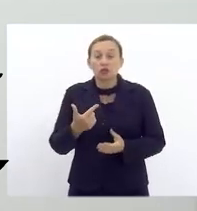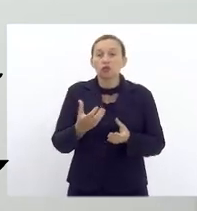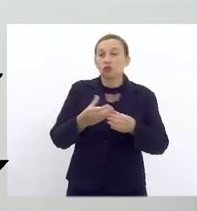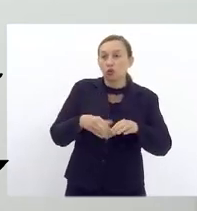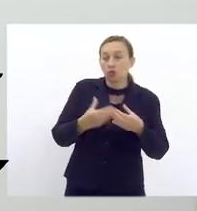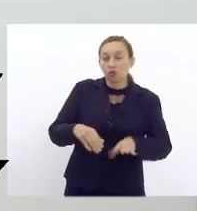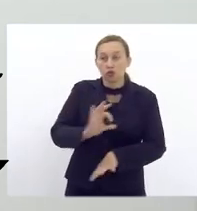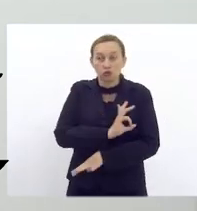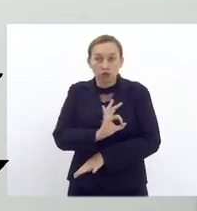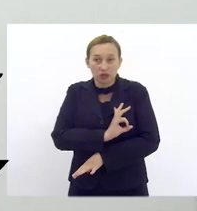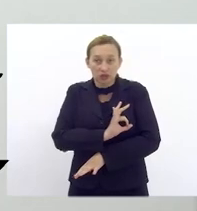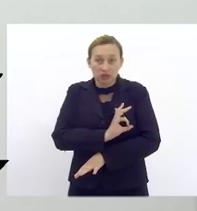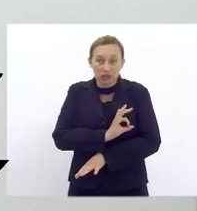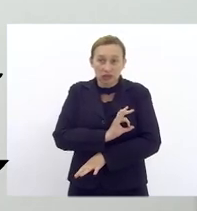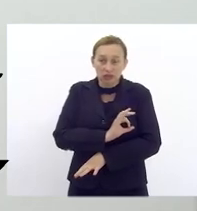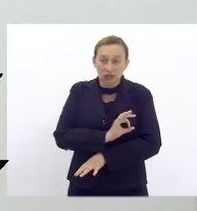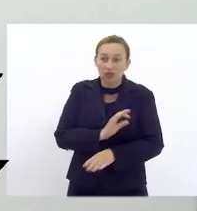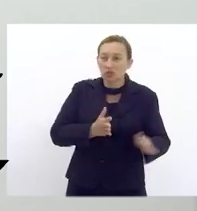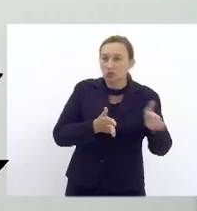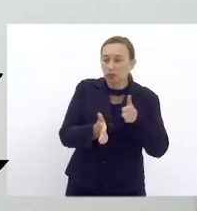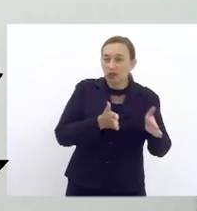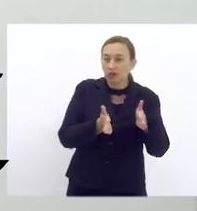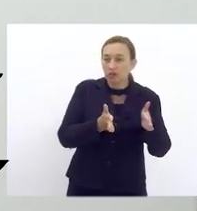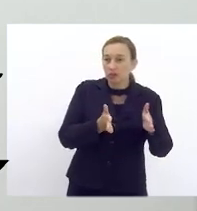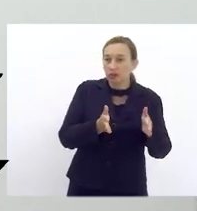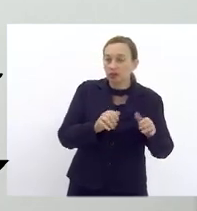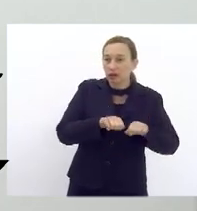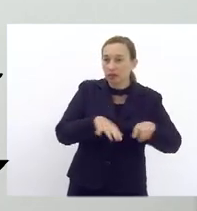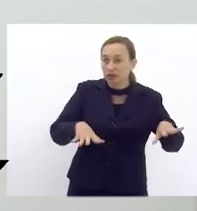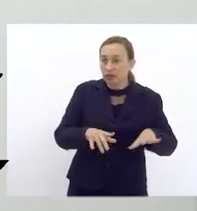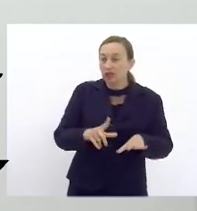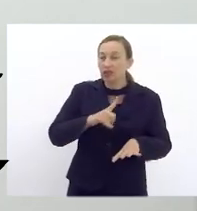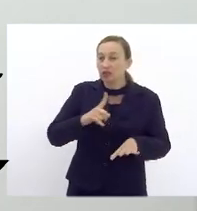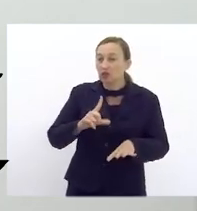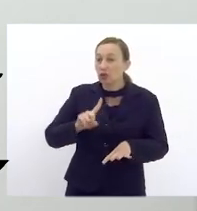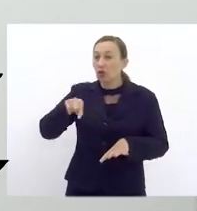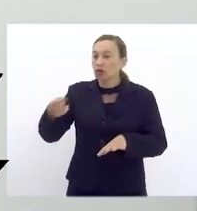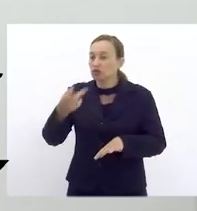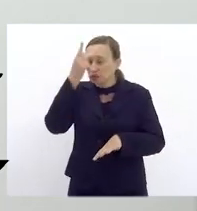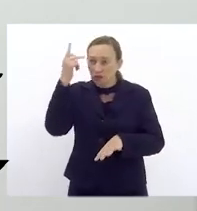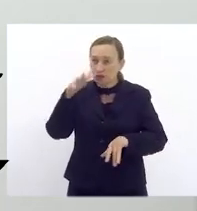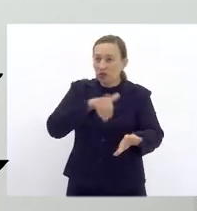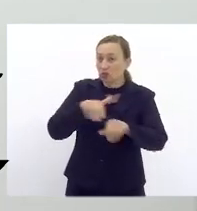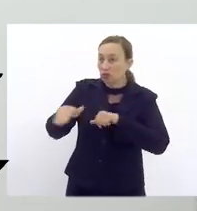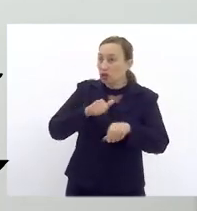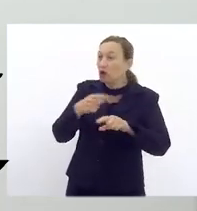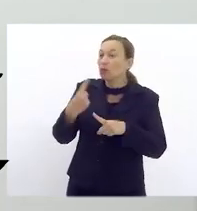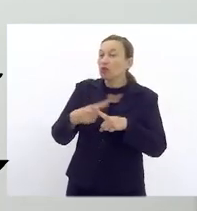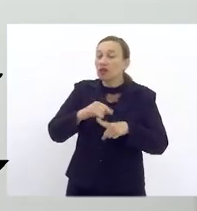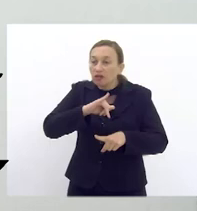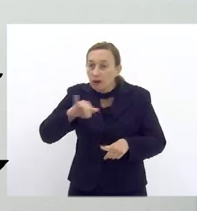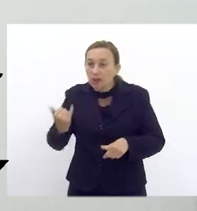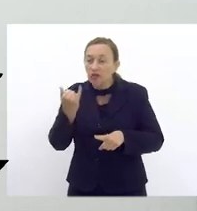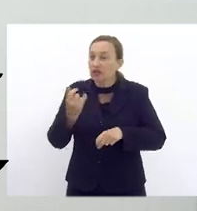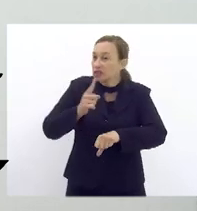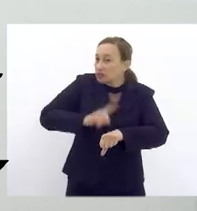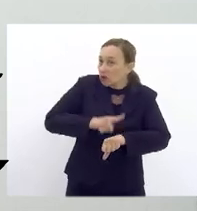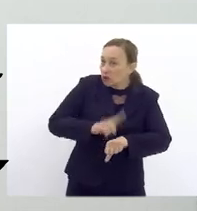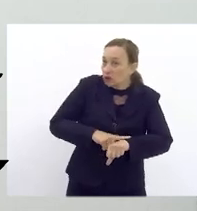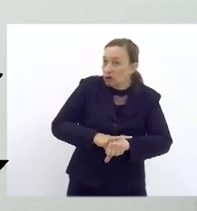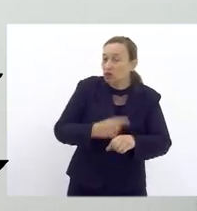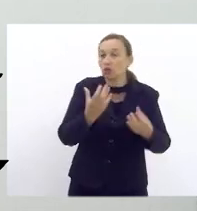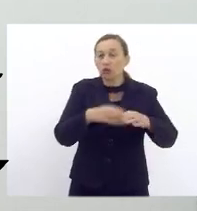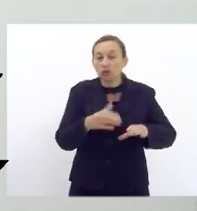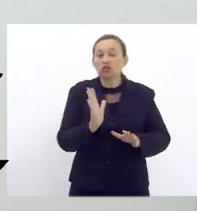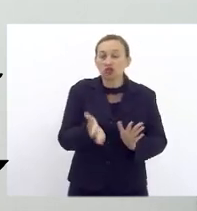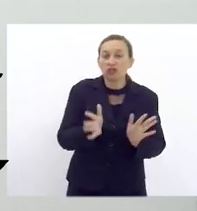que foi feito realizado no período da pandemia e que existem outras pessoas para serem chamadas Então por que que não aproveitemos esse momento que temos um concurso